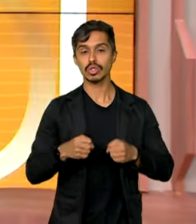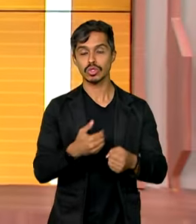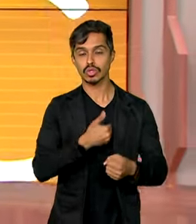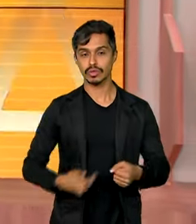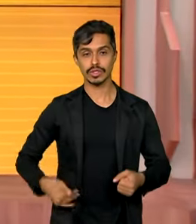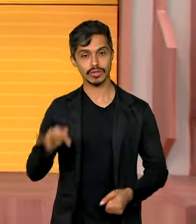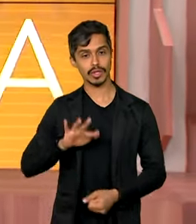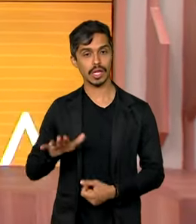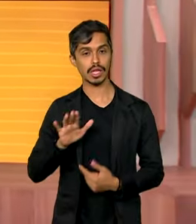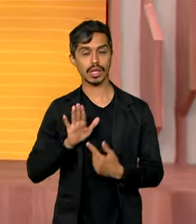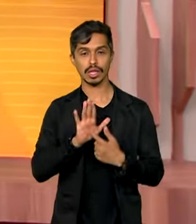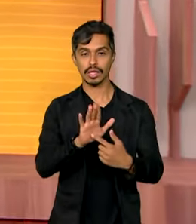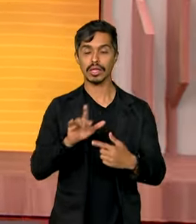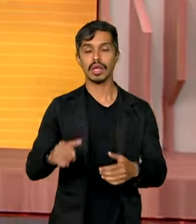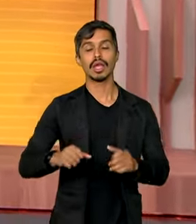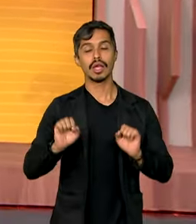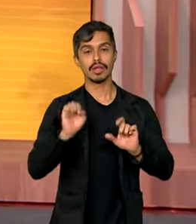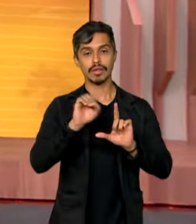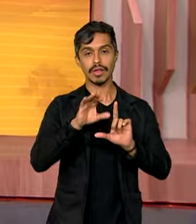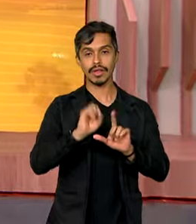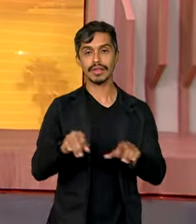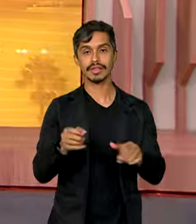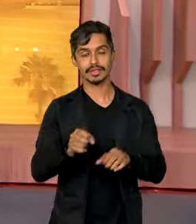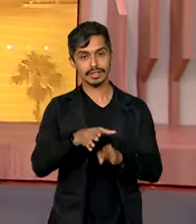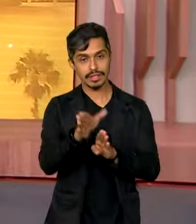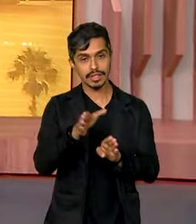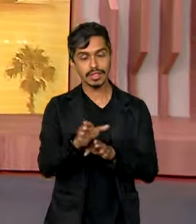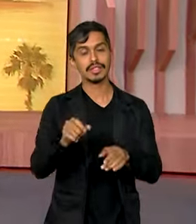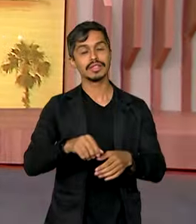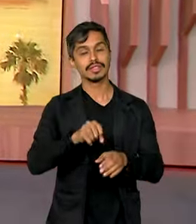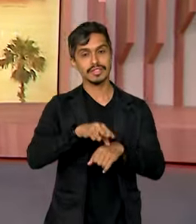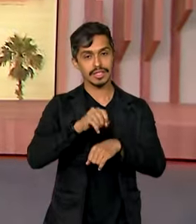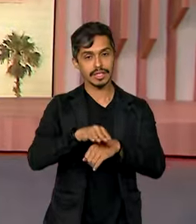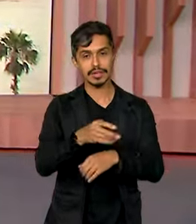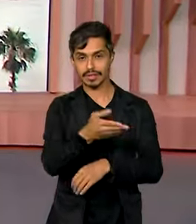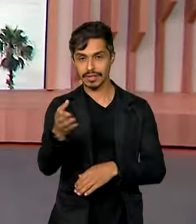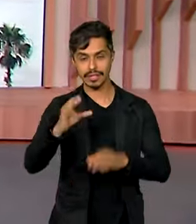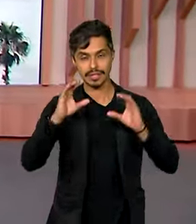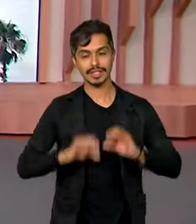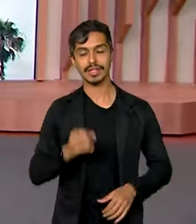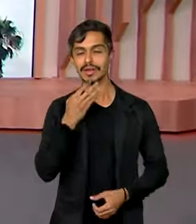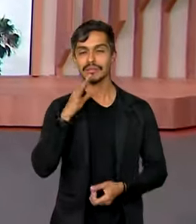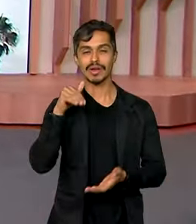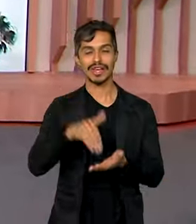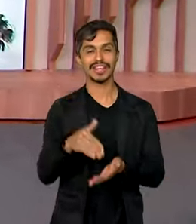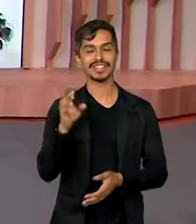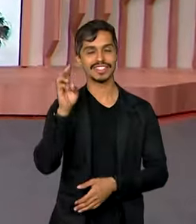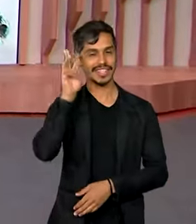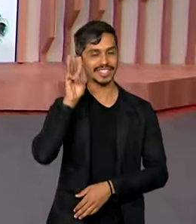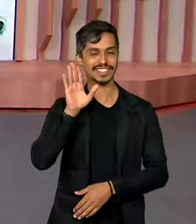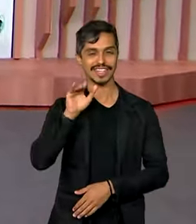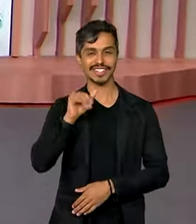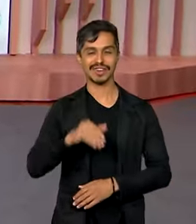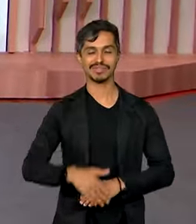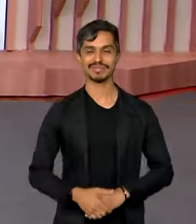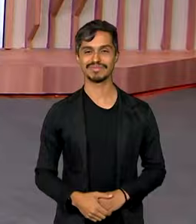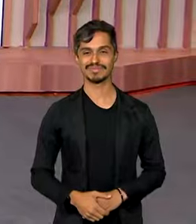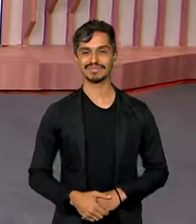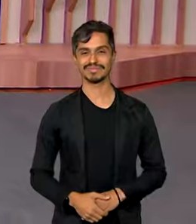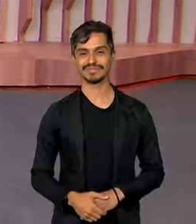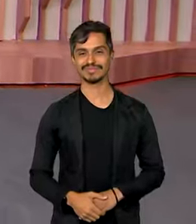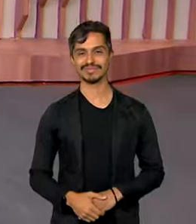governo federal, com eventos ao vivo, dicas e serviços para você, cidadão. Uma ótima terça-feira, até a próxima, tchau!